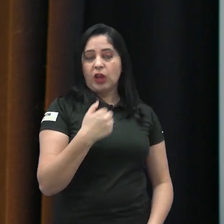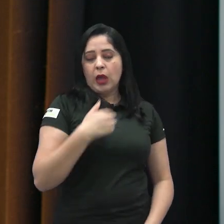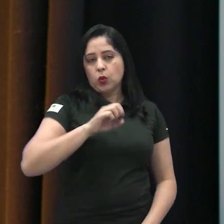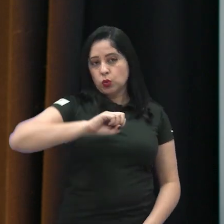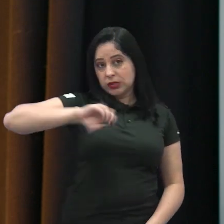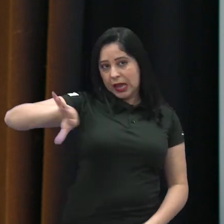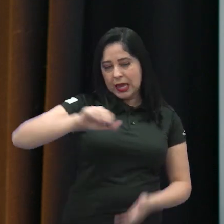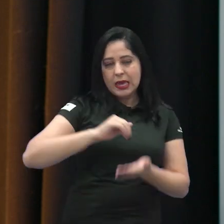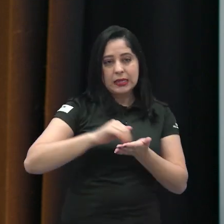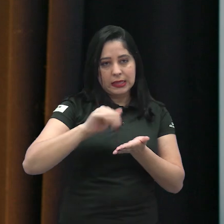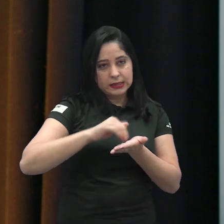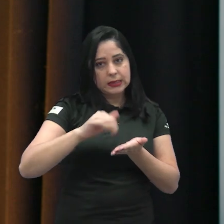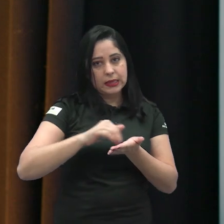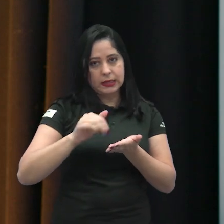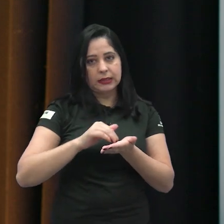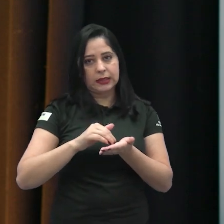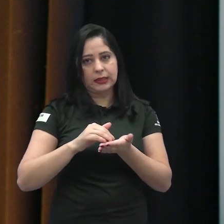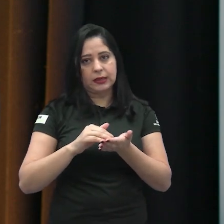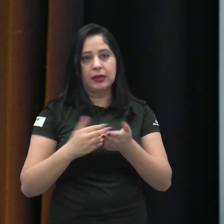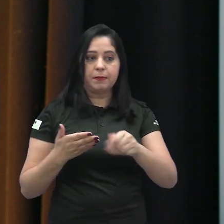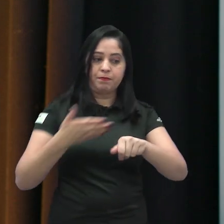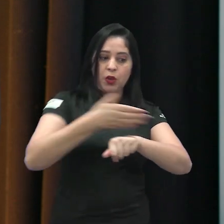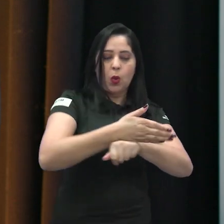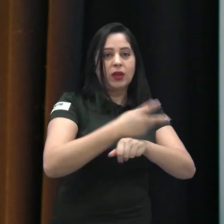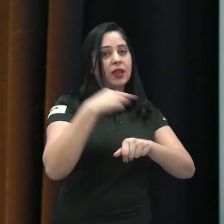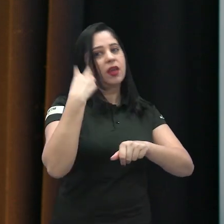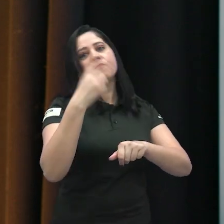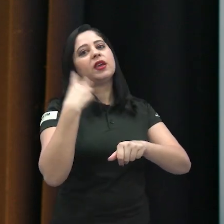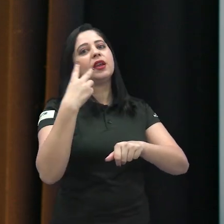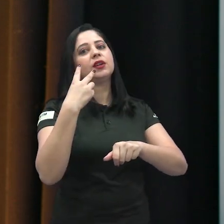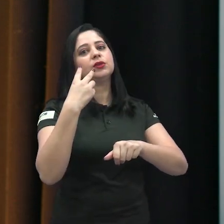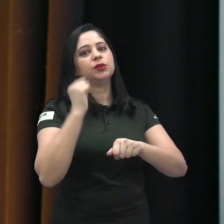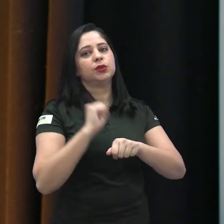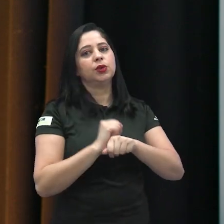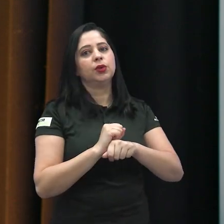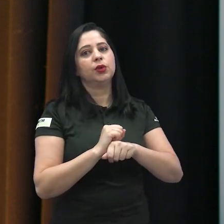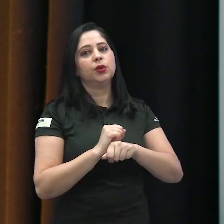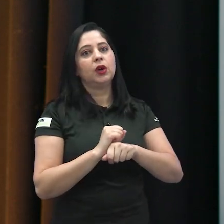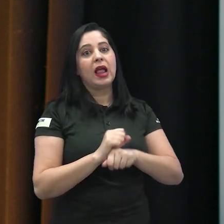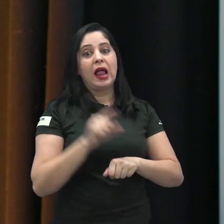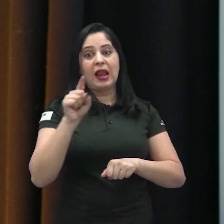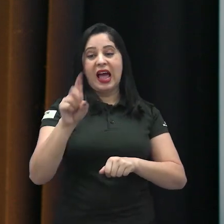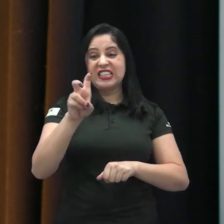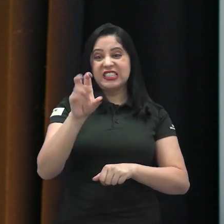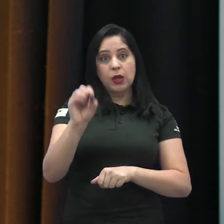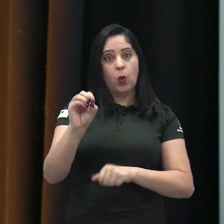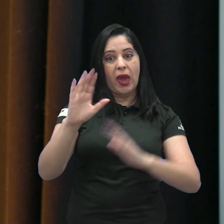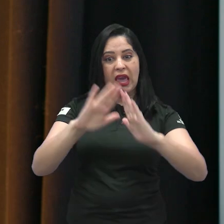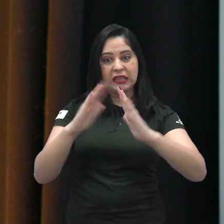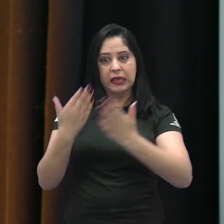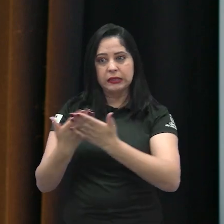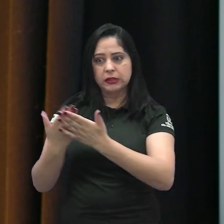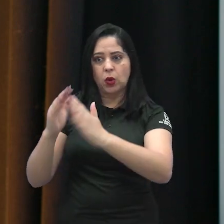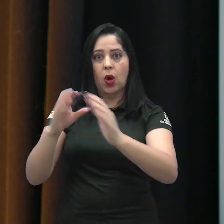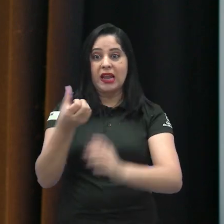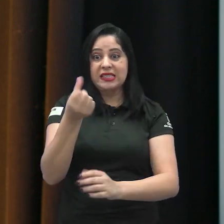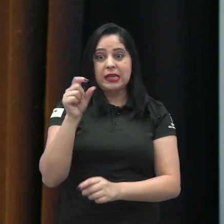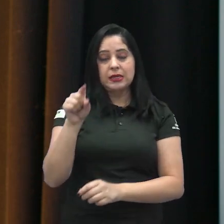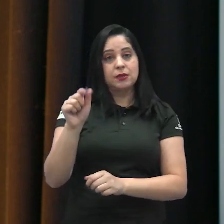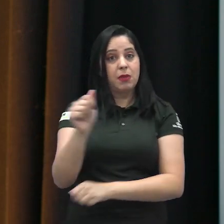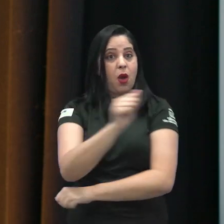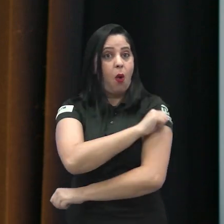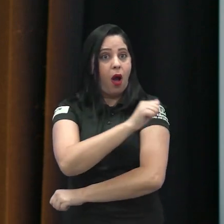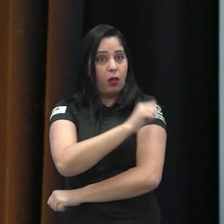saí da Secretaria de Educação para vir à vereança, nós deixamos 50 escolas, mais de 6 mil